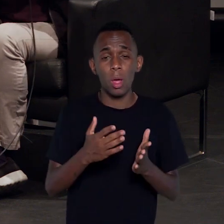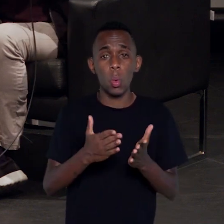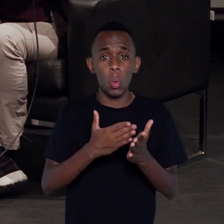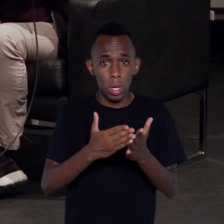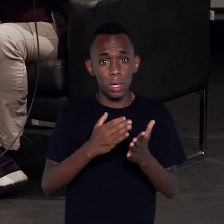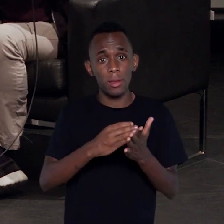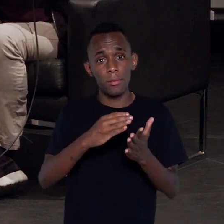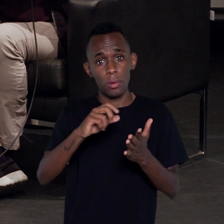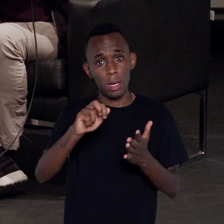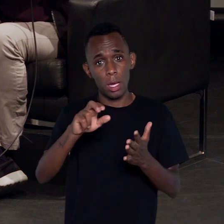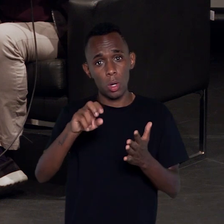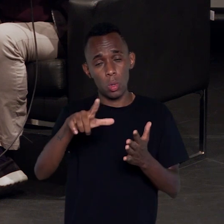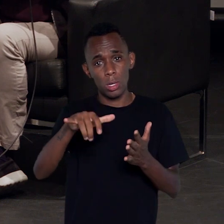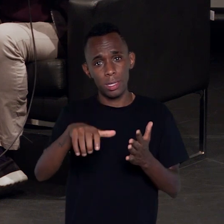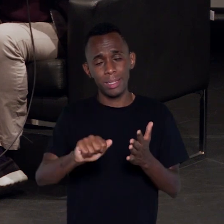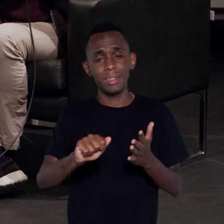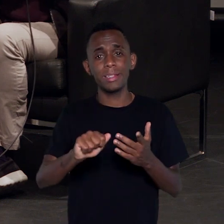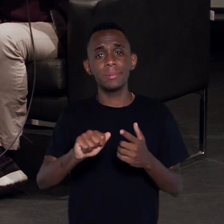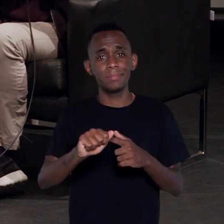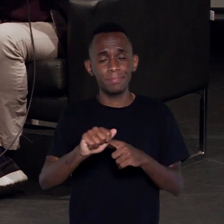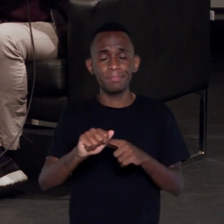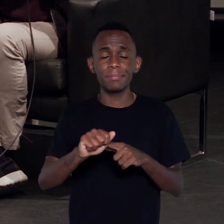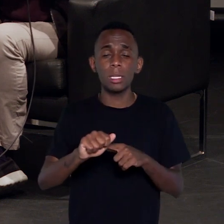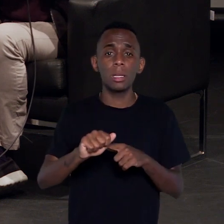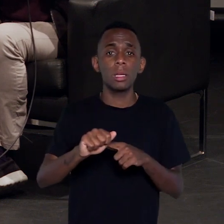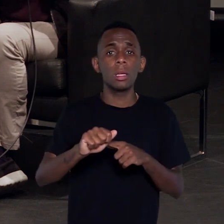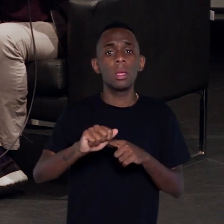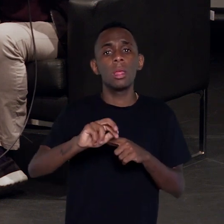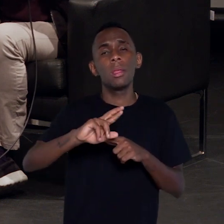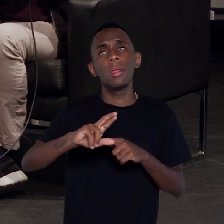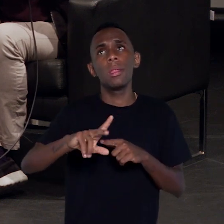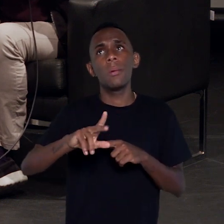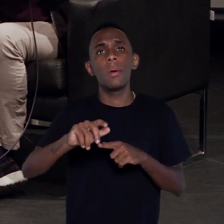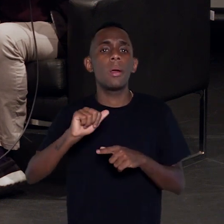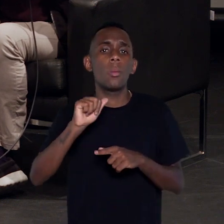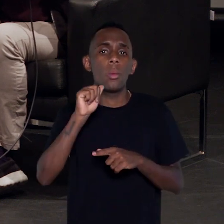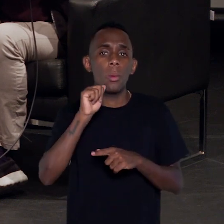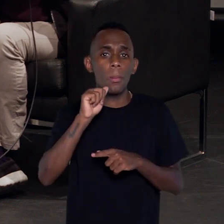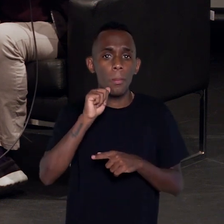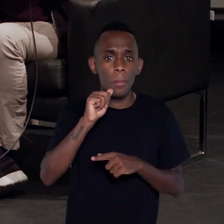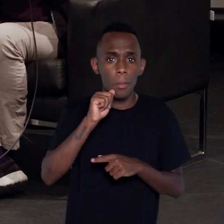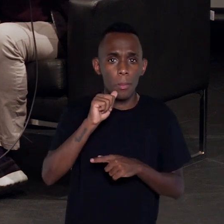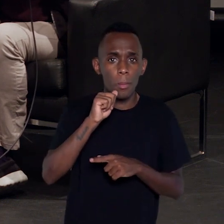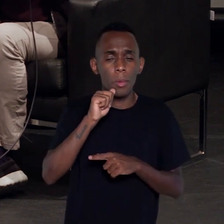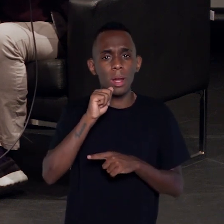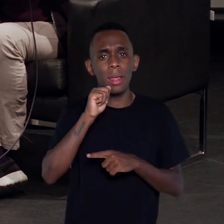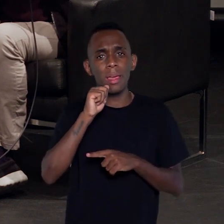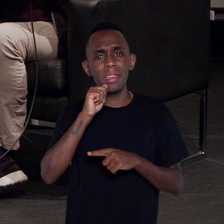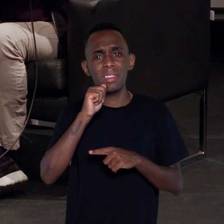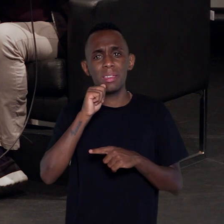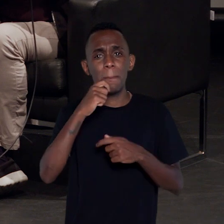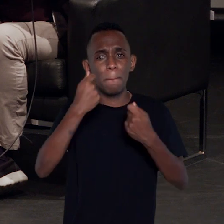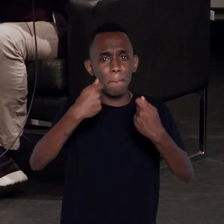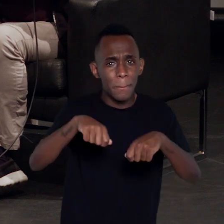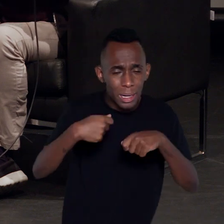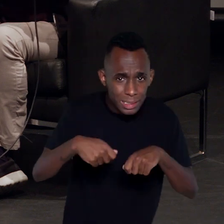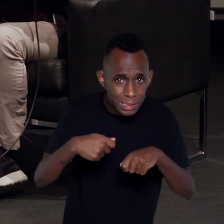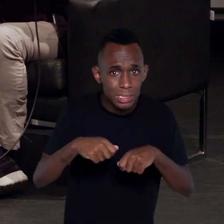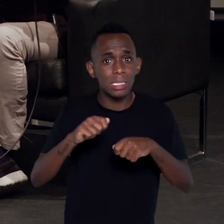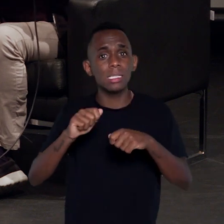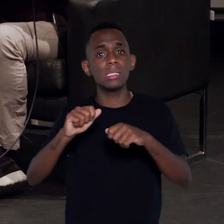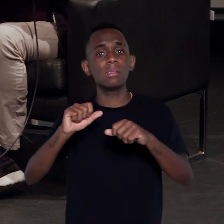ali ela não está como uma mulher, uma autora num lugar de cota, num lugar